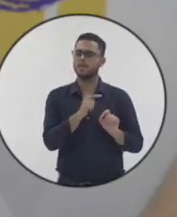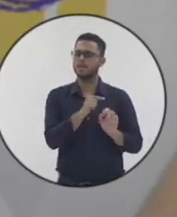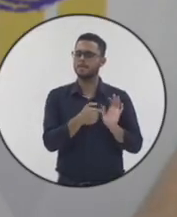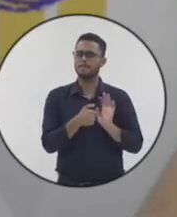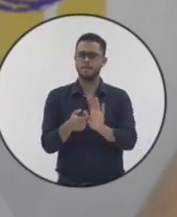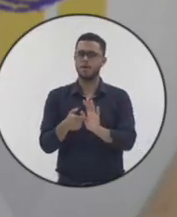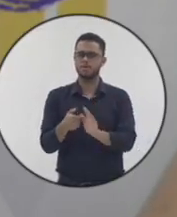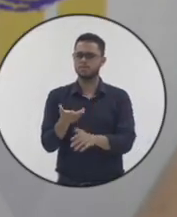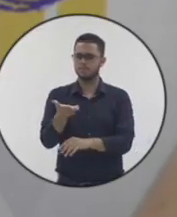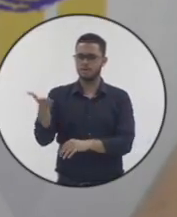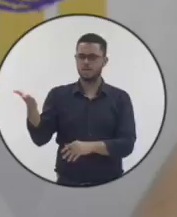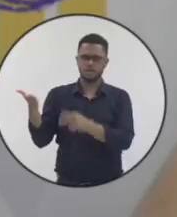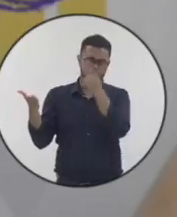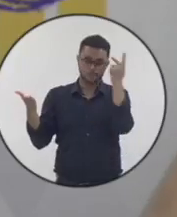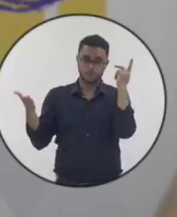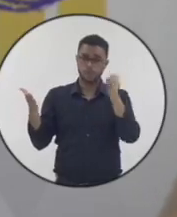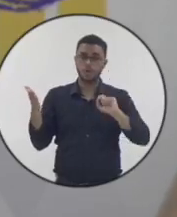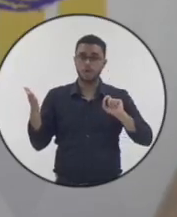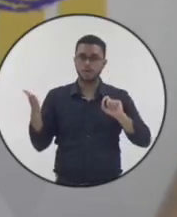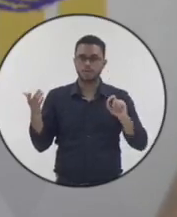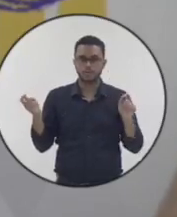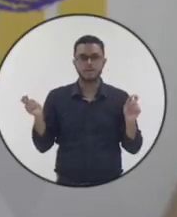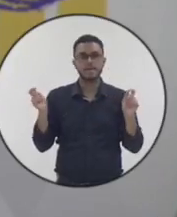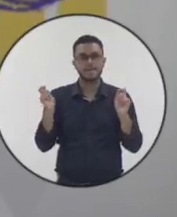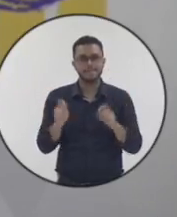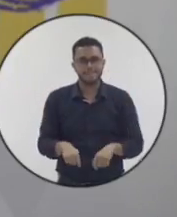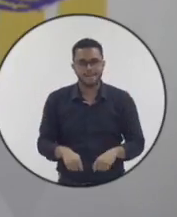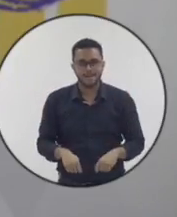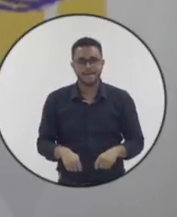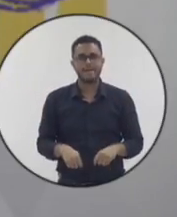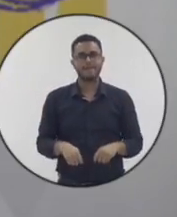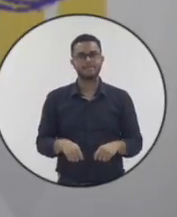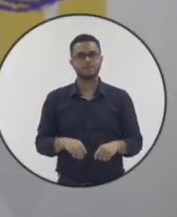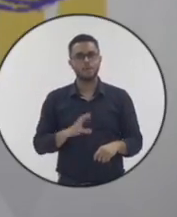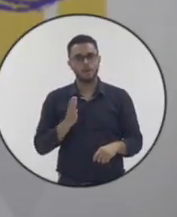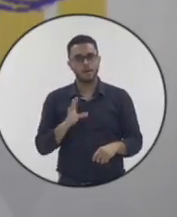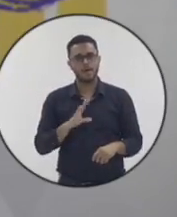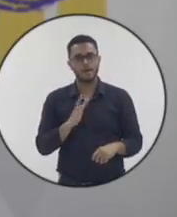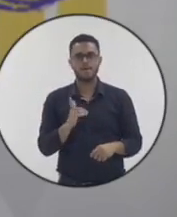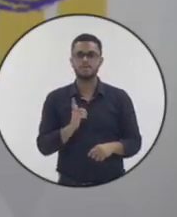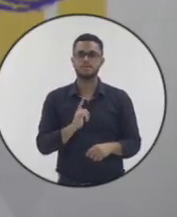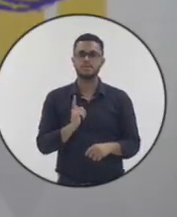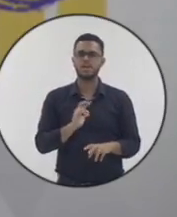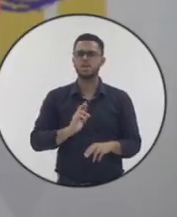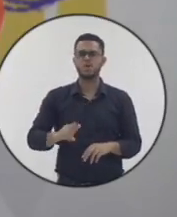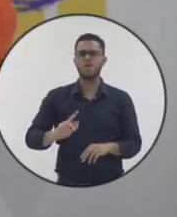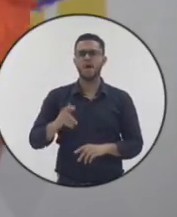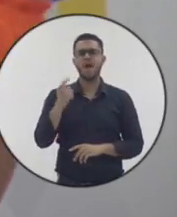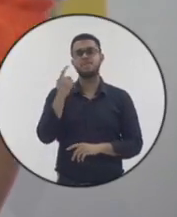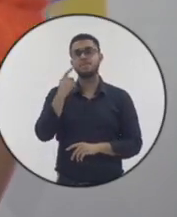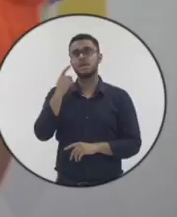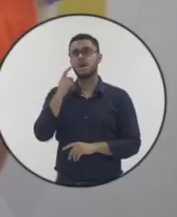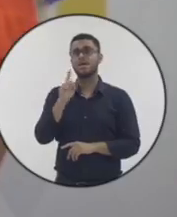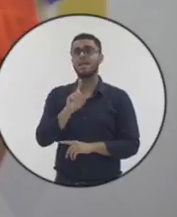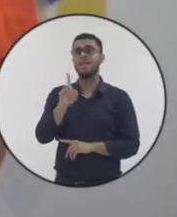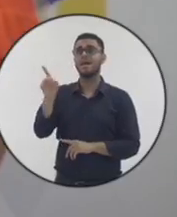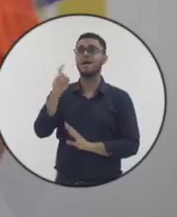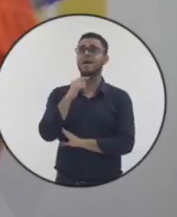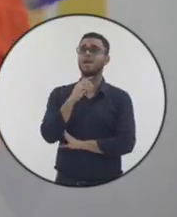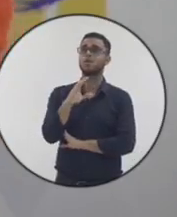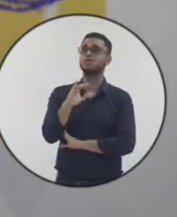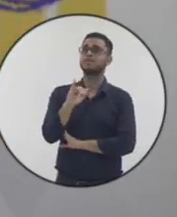é possível, que é possível ousar e não ficar esperando que lá no CID,